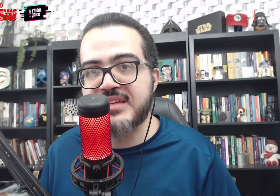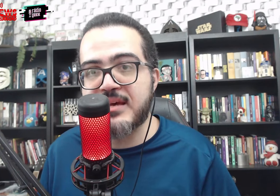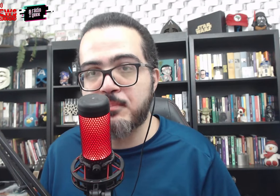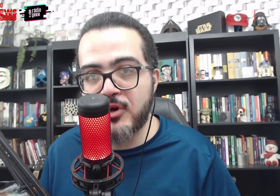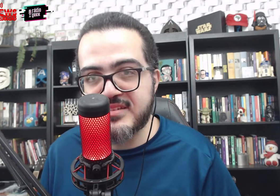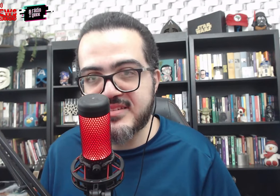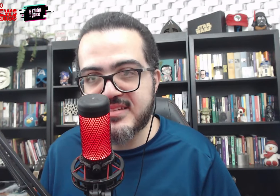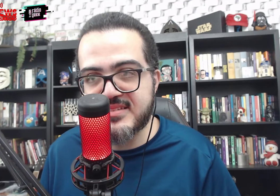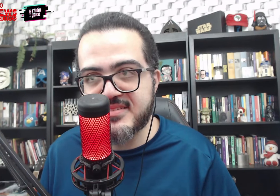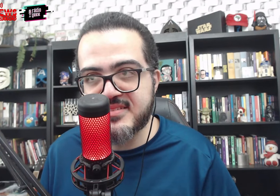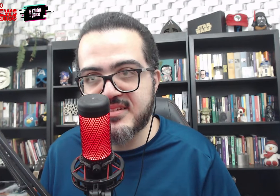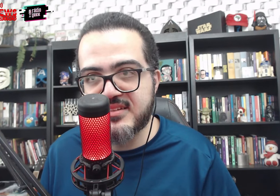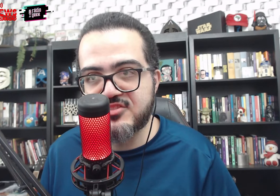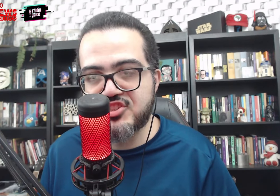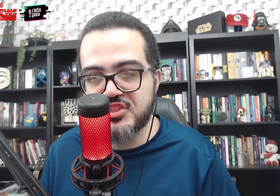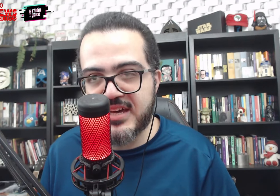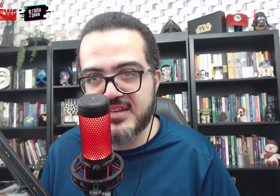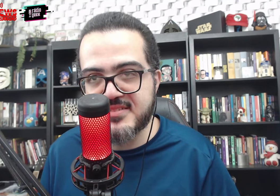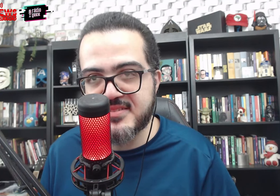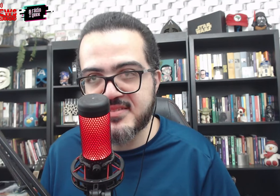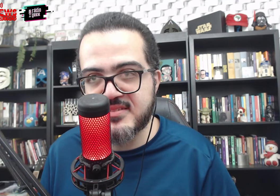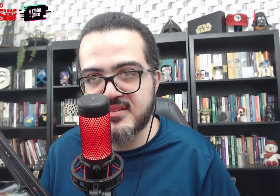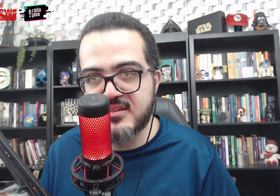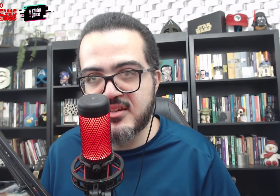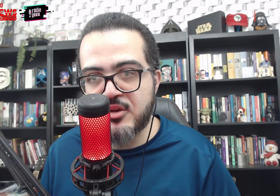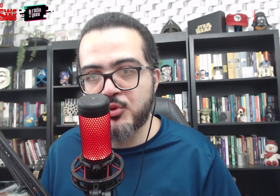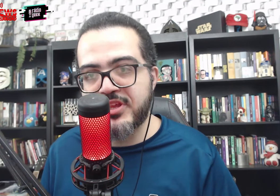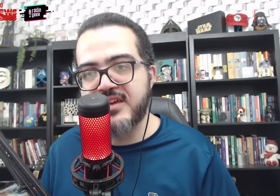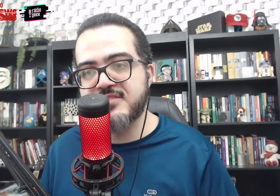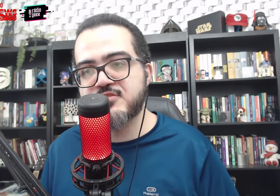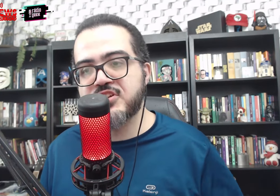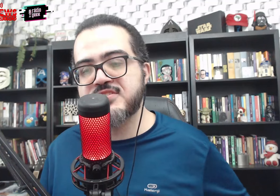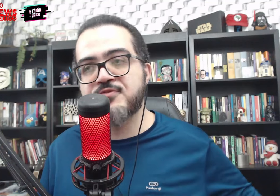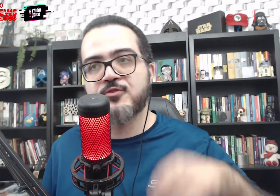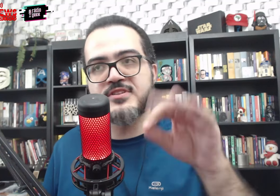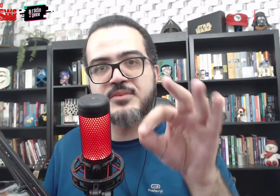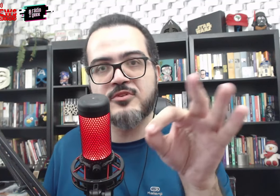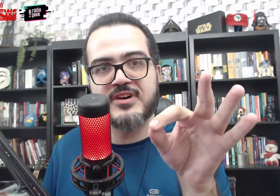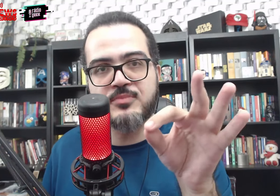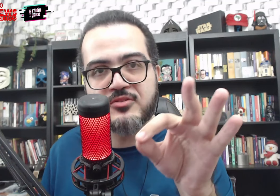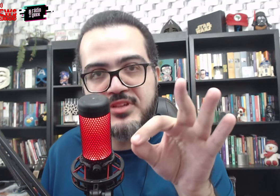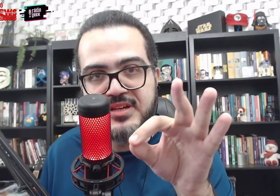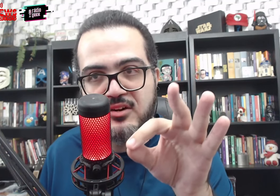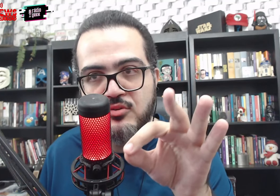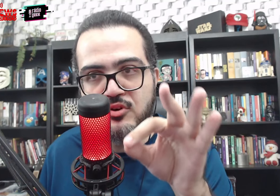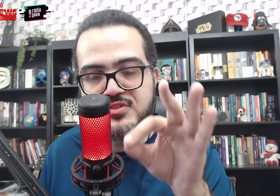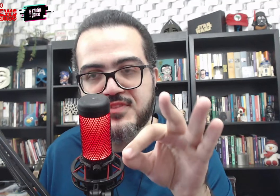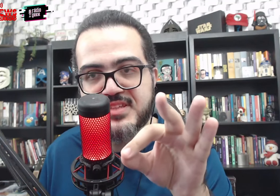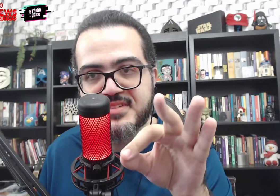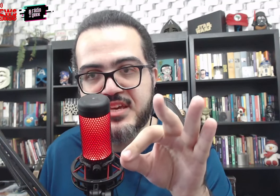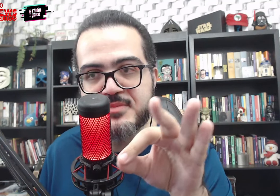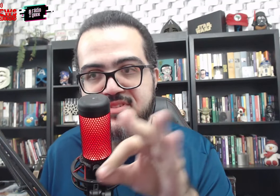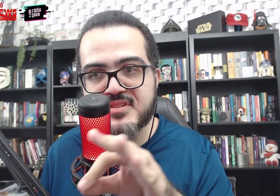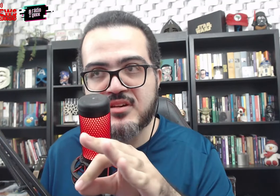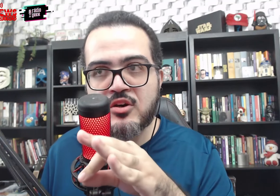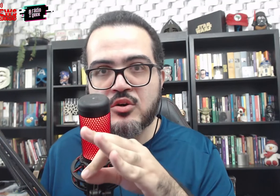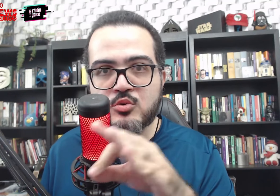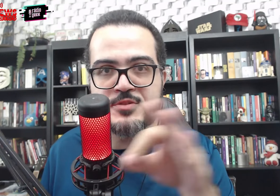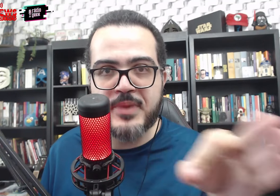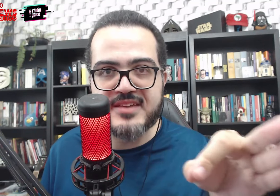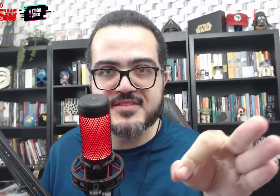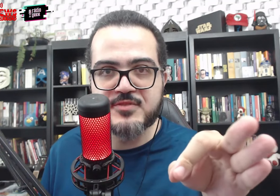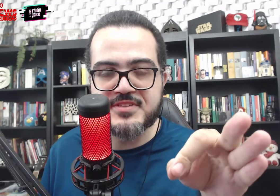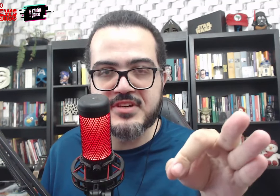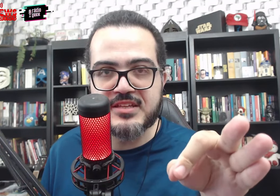pras apostas digitais porque é isso gente se fosse aprovado o Marco legal com os Fantasy games